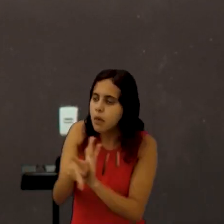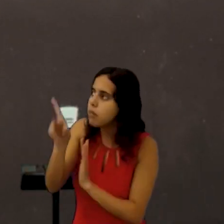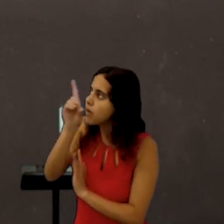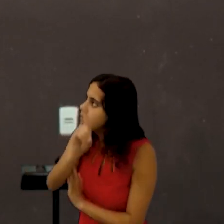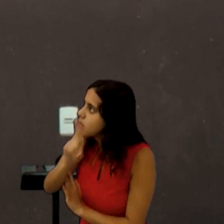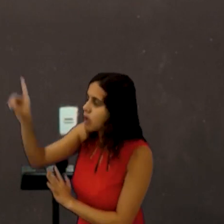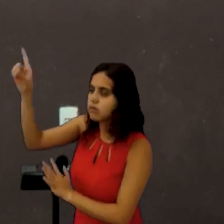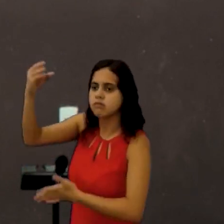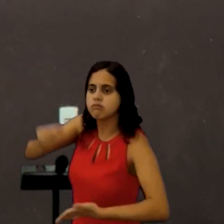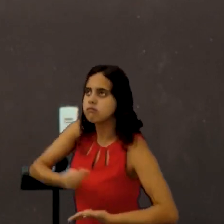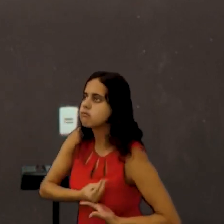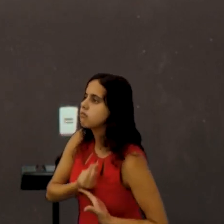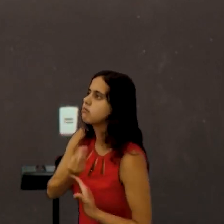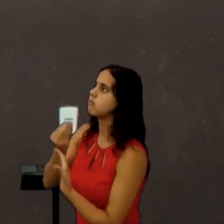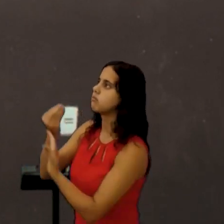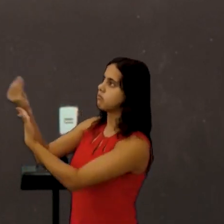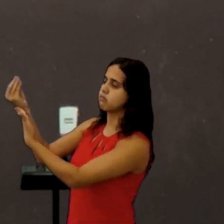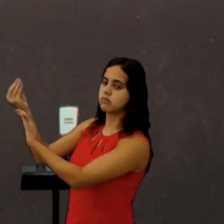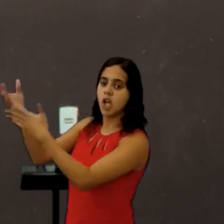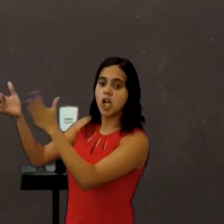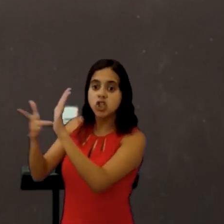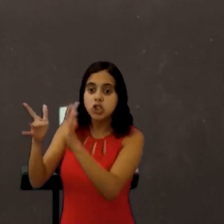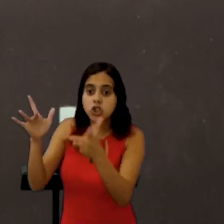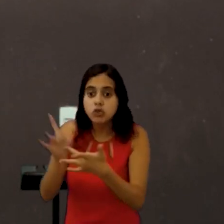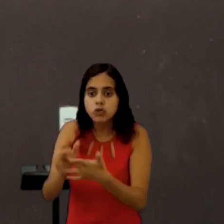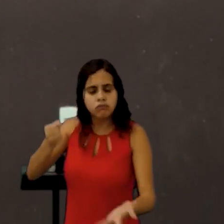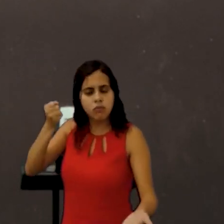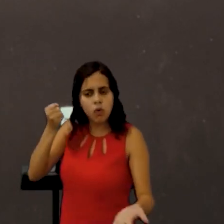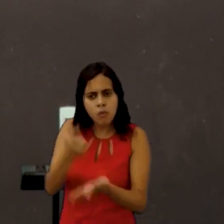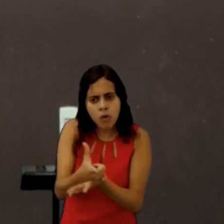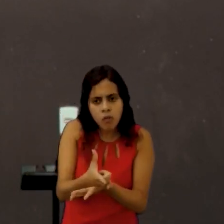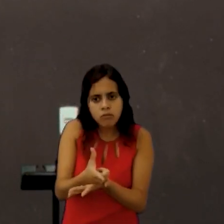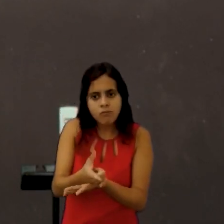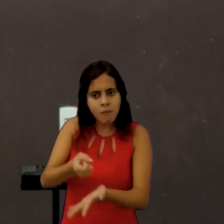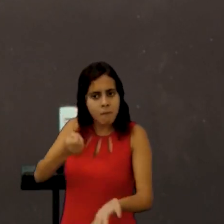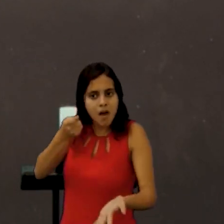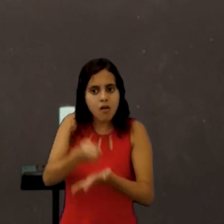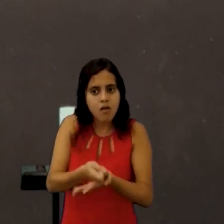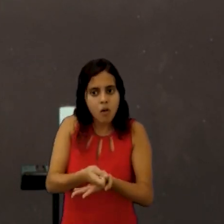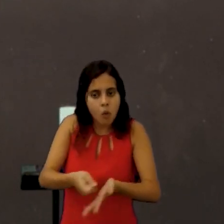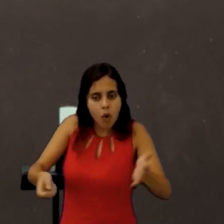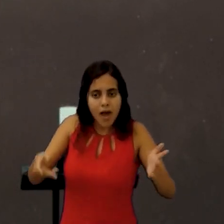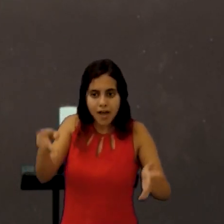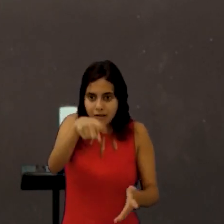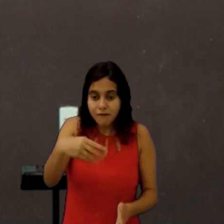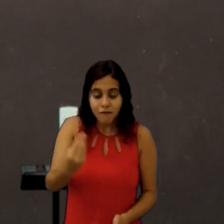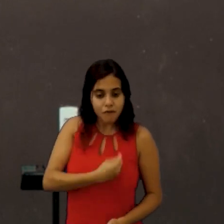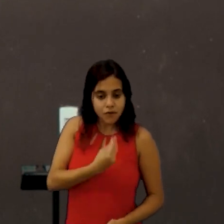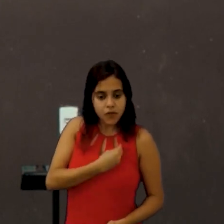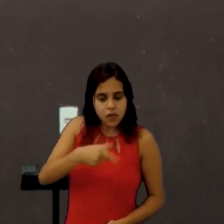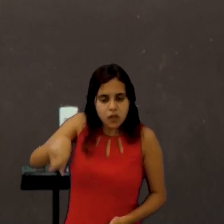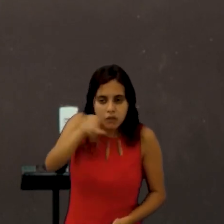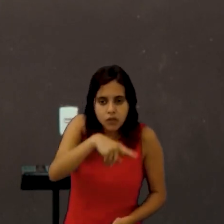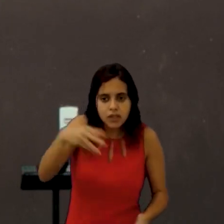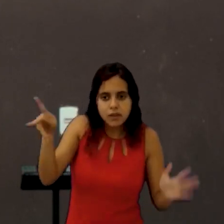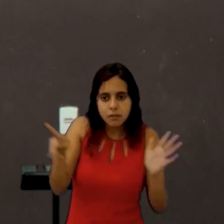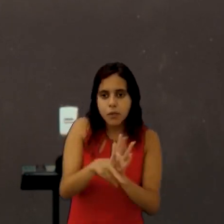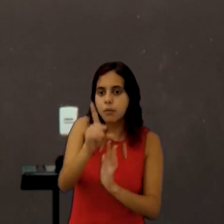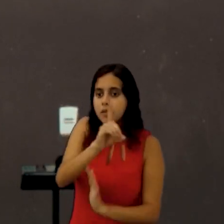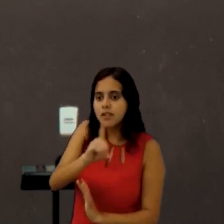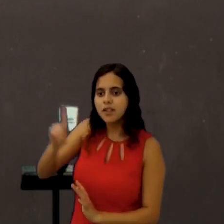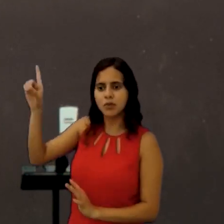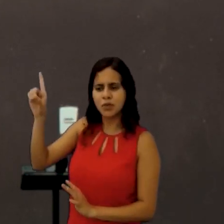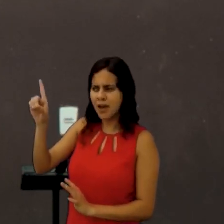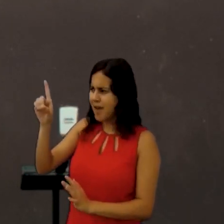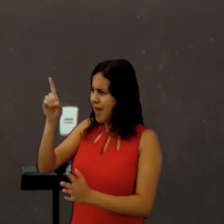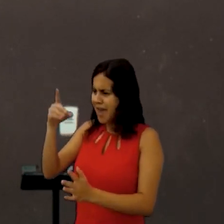Senhor, sua vida é dele, ele comprou, ele pagou e pertence a ele. Sua vida é dele, por isso que ele não vai perder